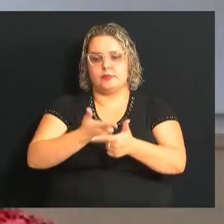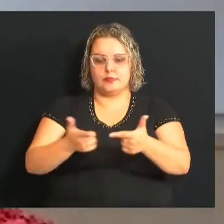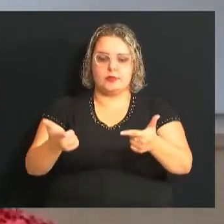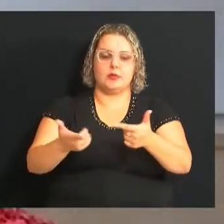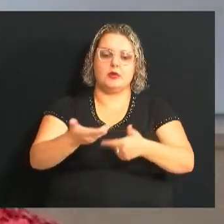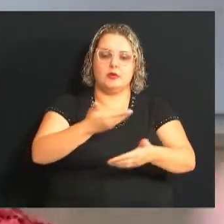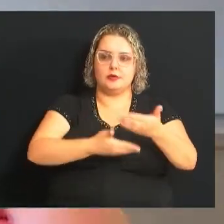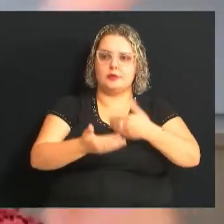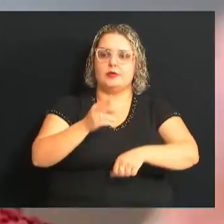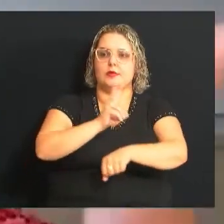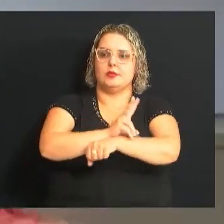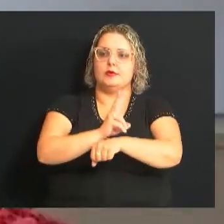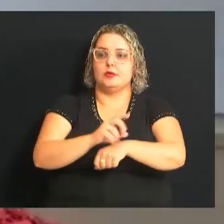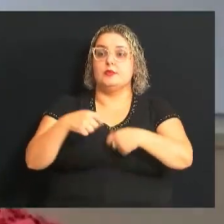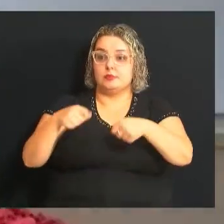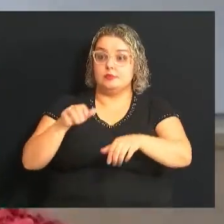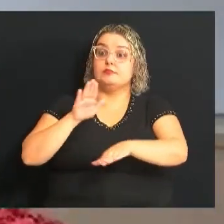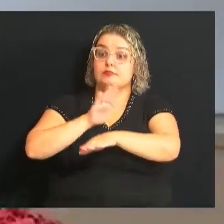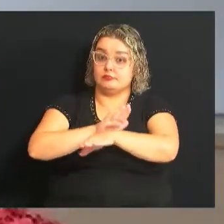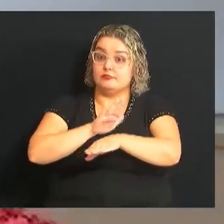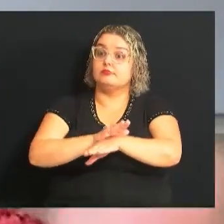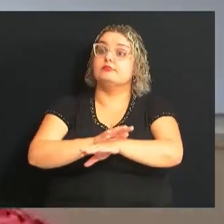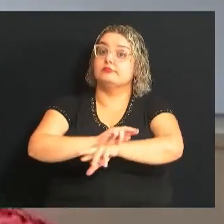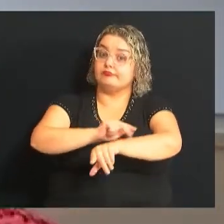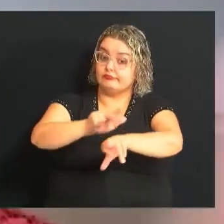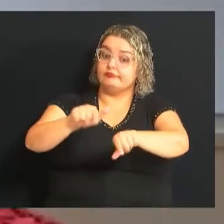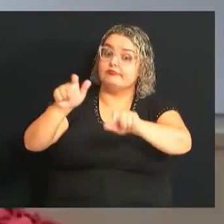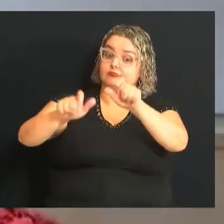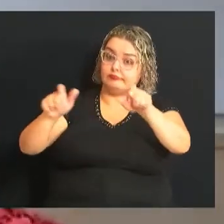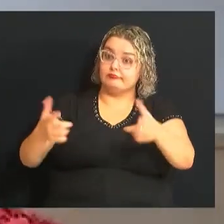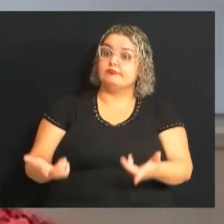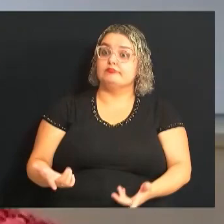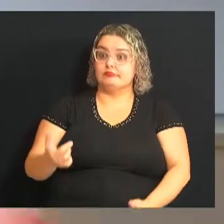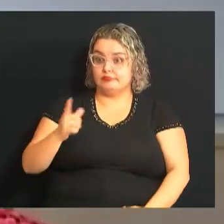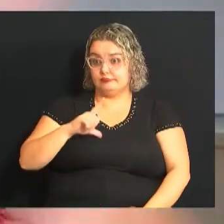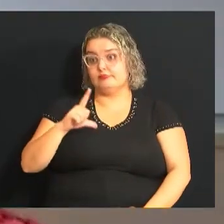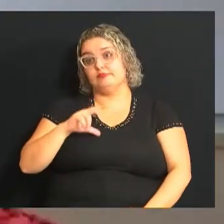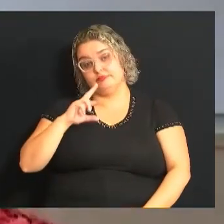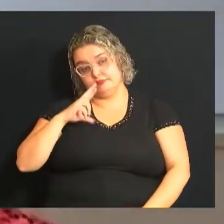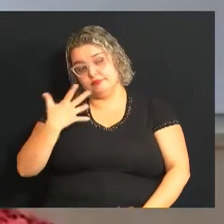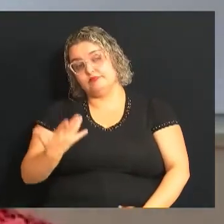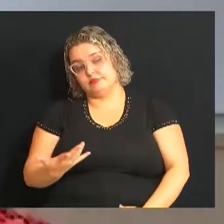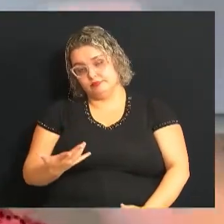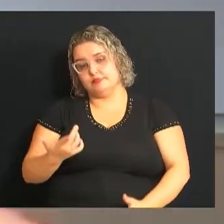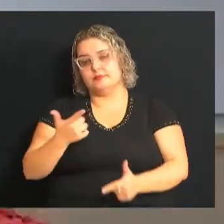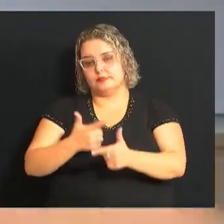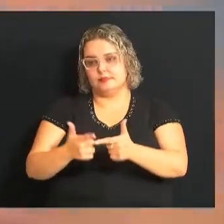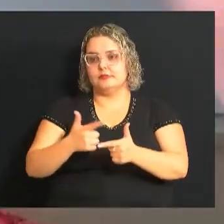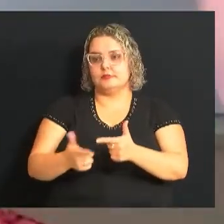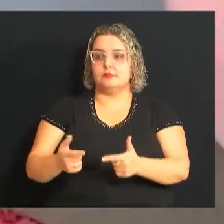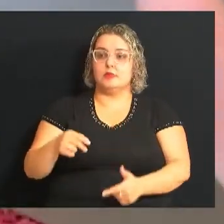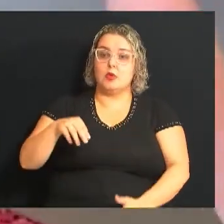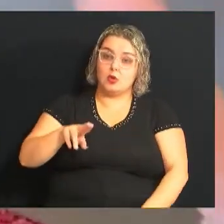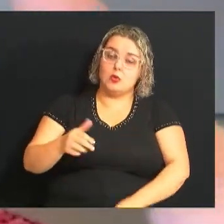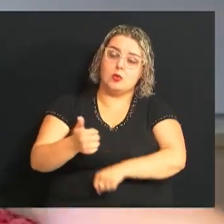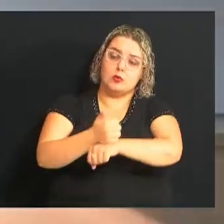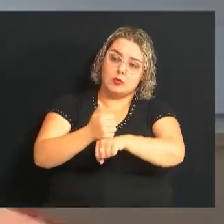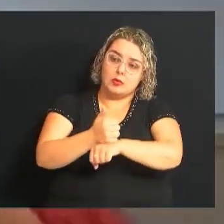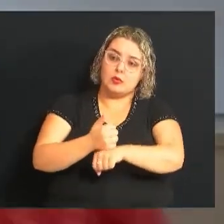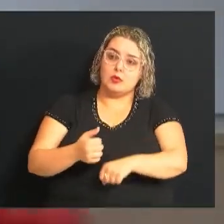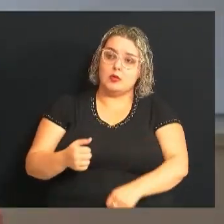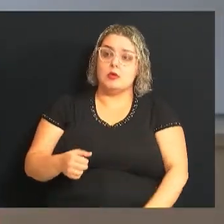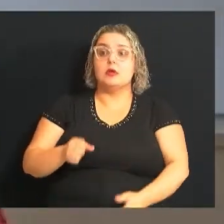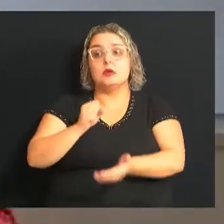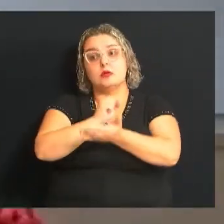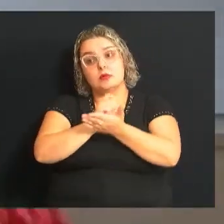de ajuda. Então, tem muita gente que pode resolver as suas questões, ou com o mediador. E, aliás, o aplicativo, ele